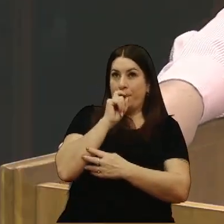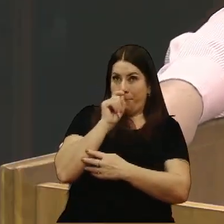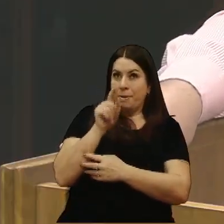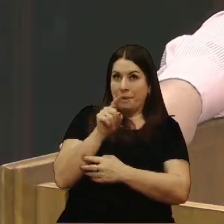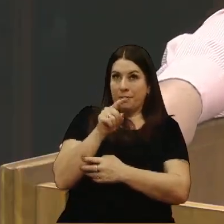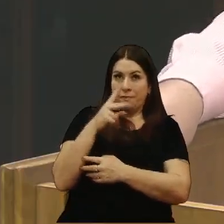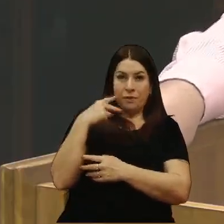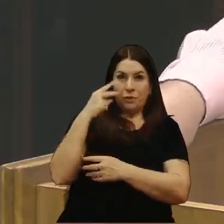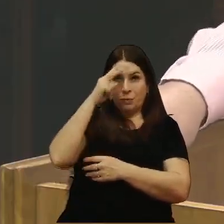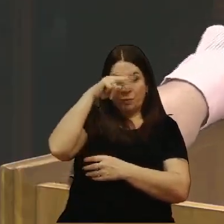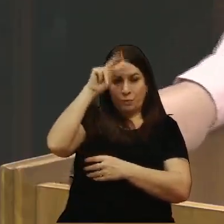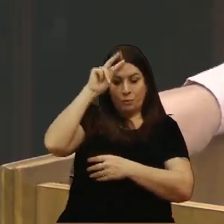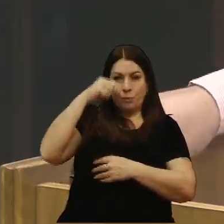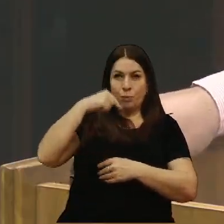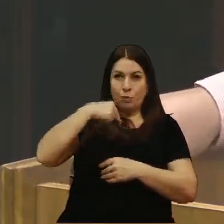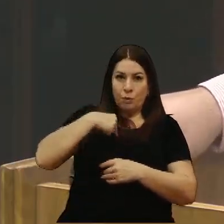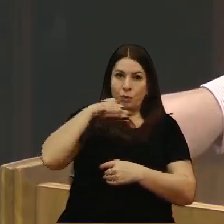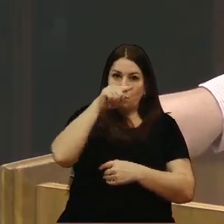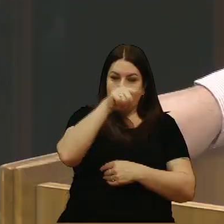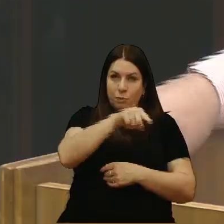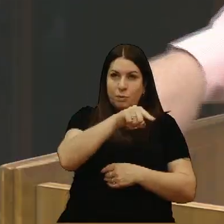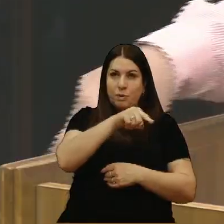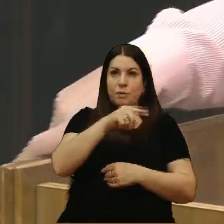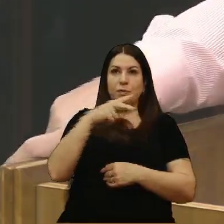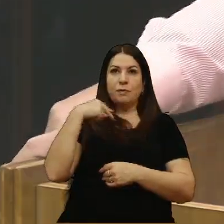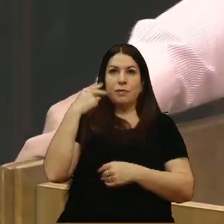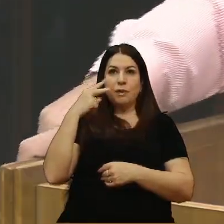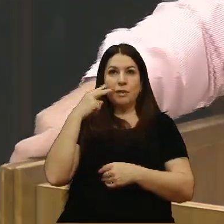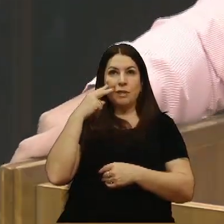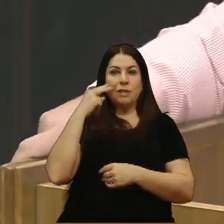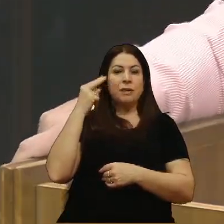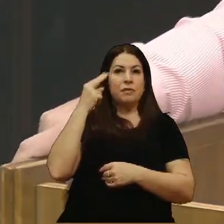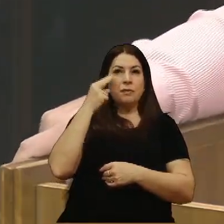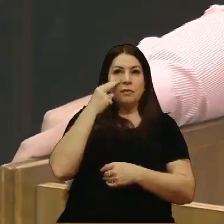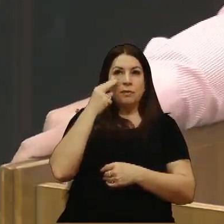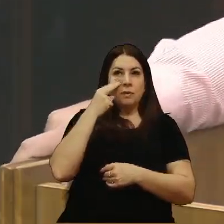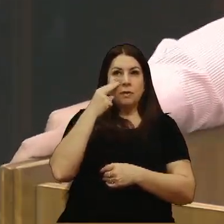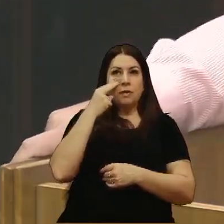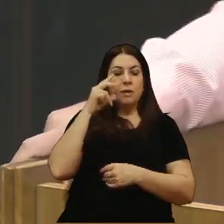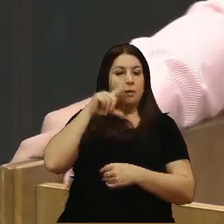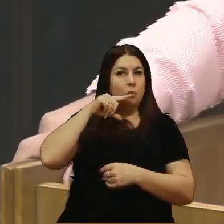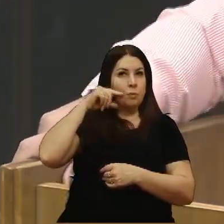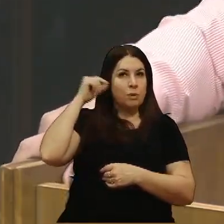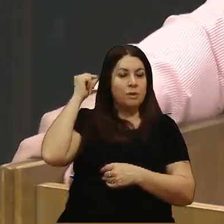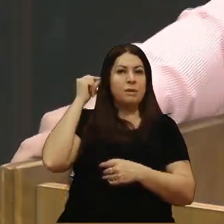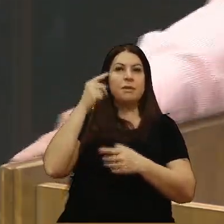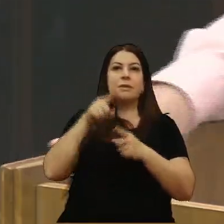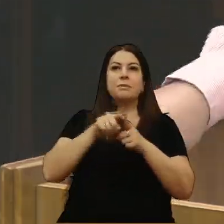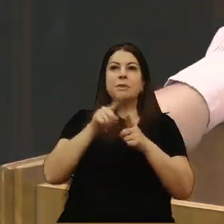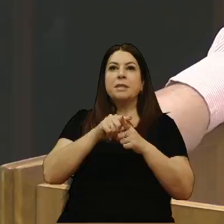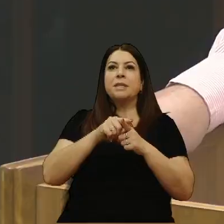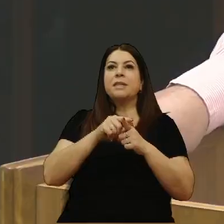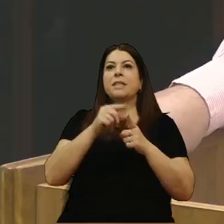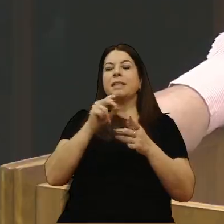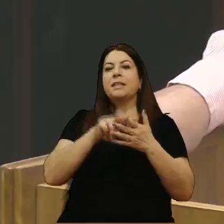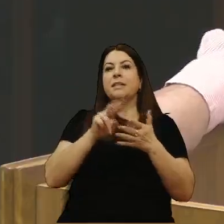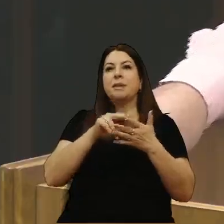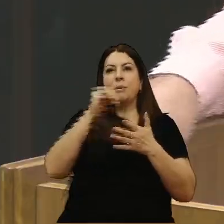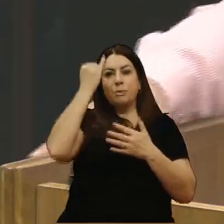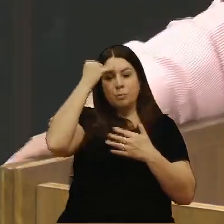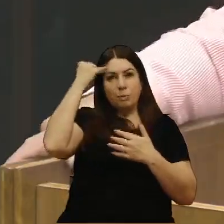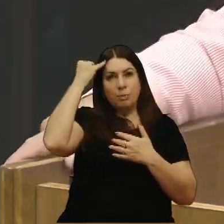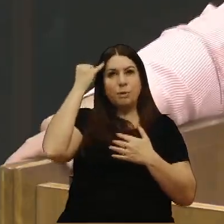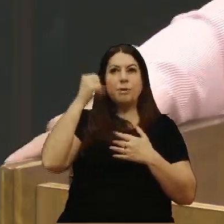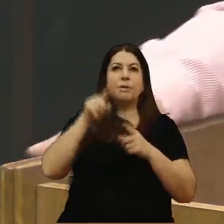Edson, como eu, como o senhor, como o vereador Fantinel, como o vereador Aldonei, como o vereador D'Ambrosio, como o vereador Pedro,